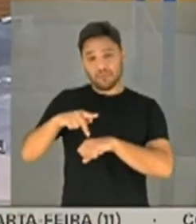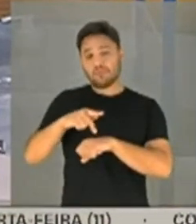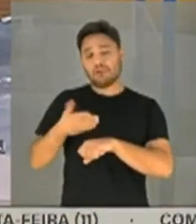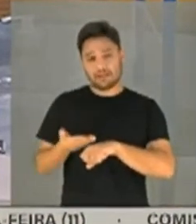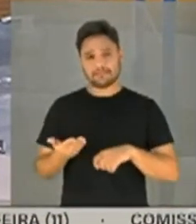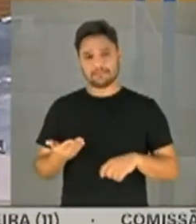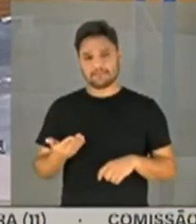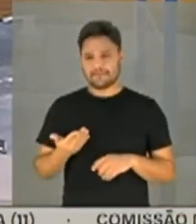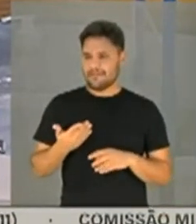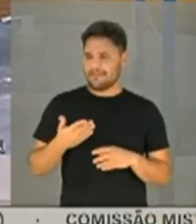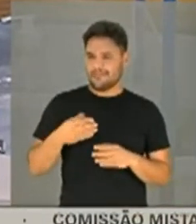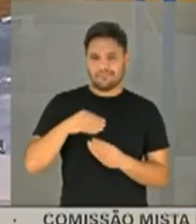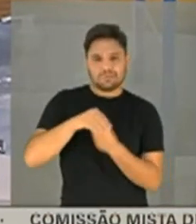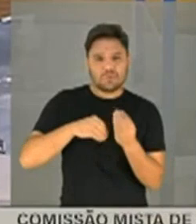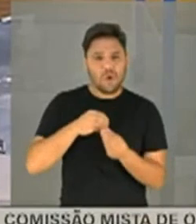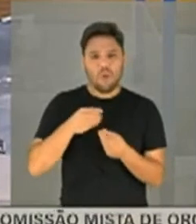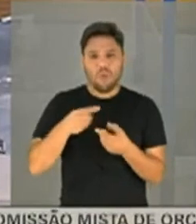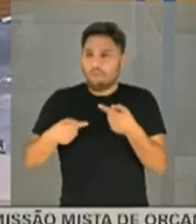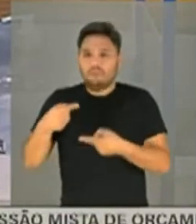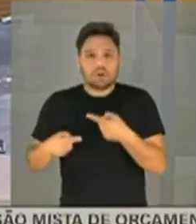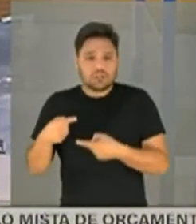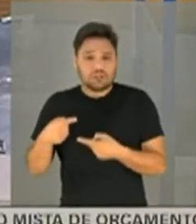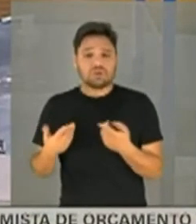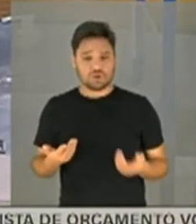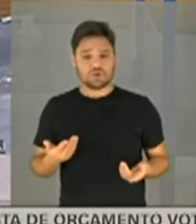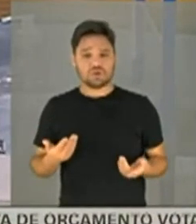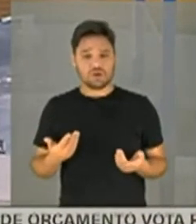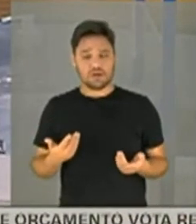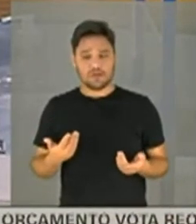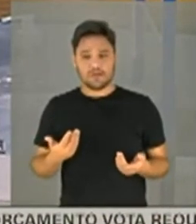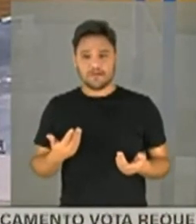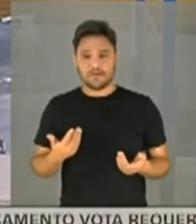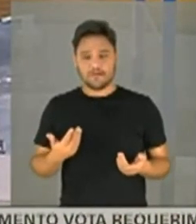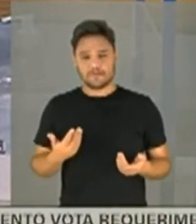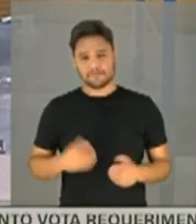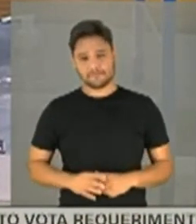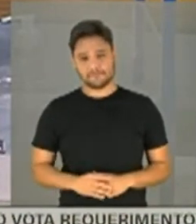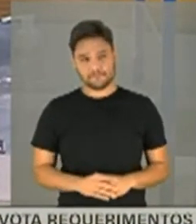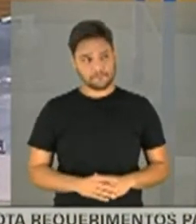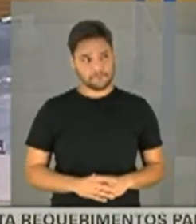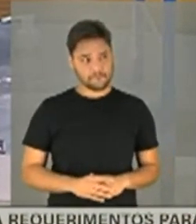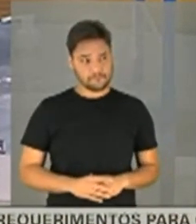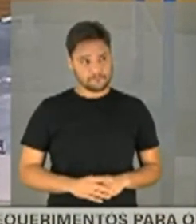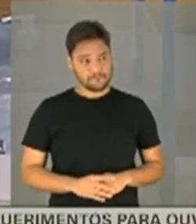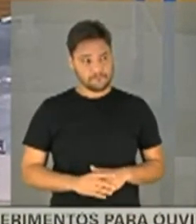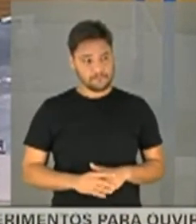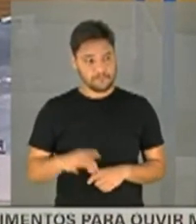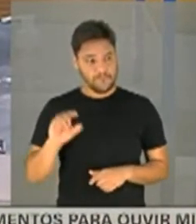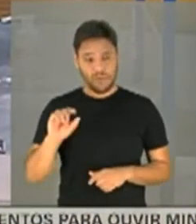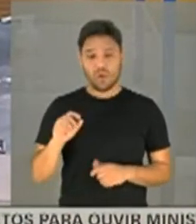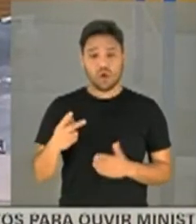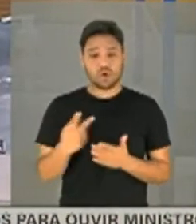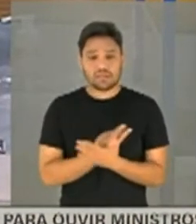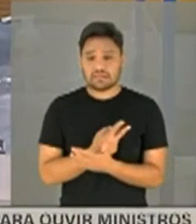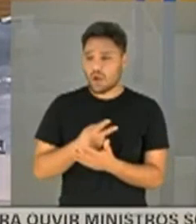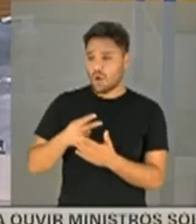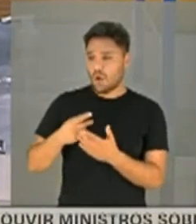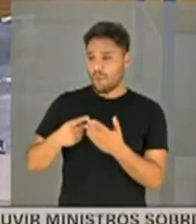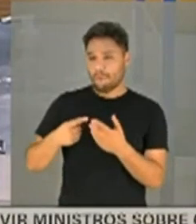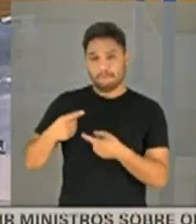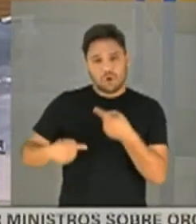a politização, senador Marcos Rogério, chegando ao ponto de se